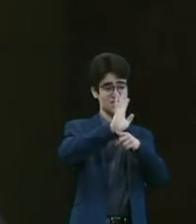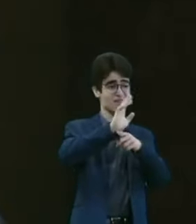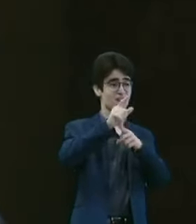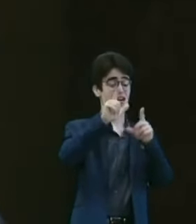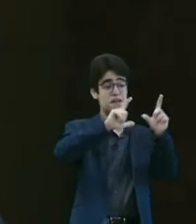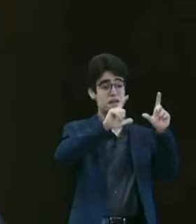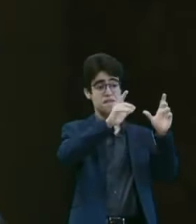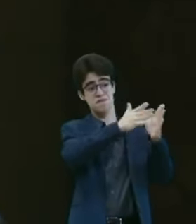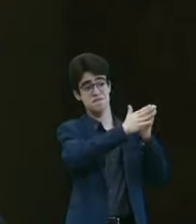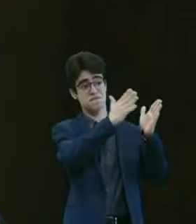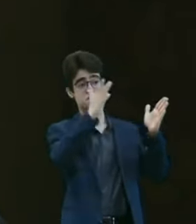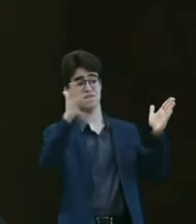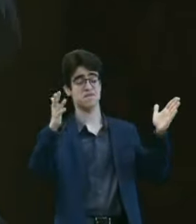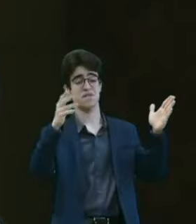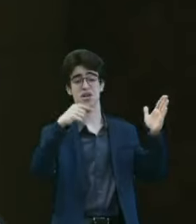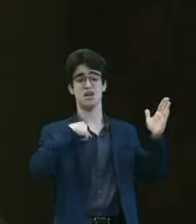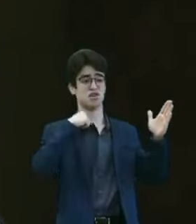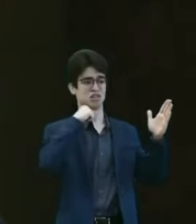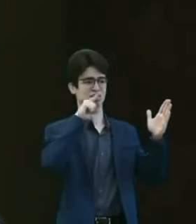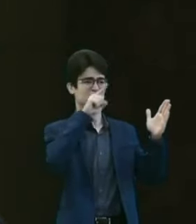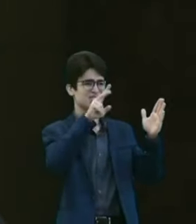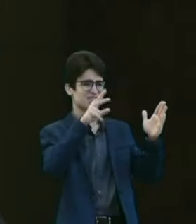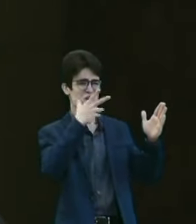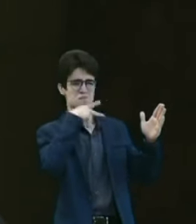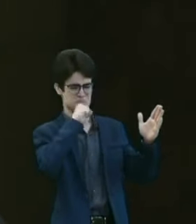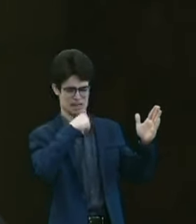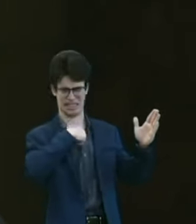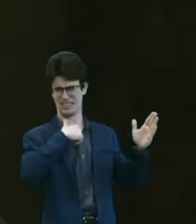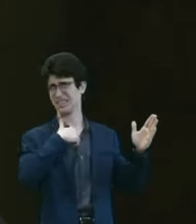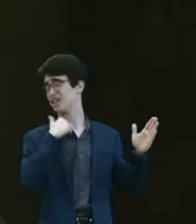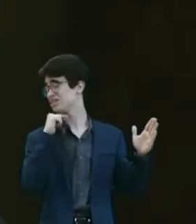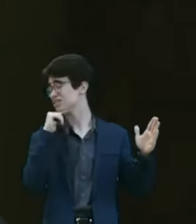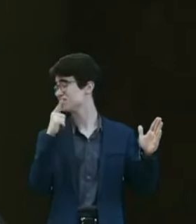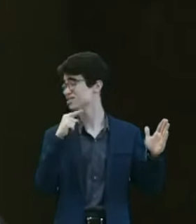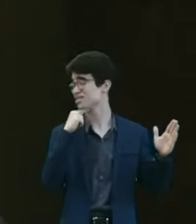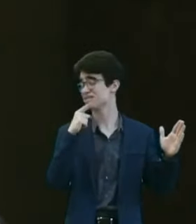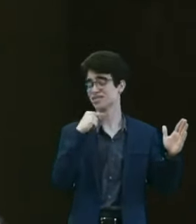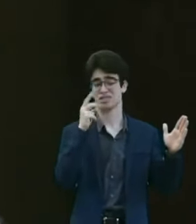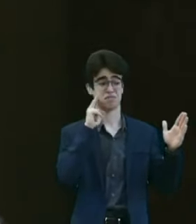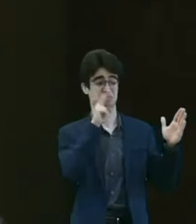família. Eu não consigo ver os filmes das festas. Eu não consigo olhar para ele.